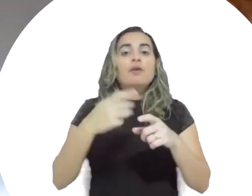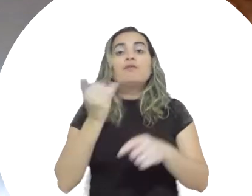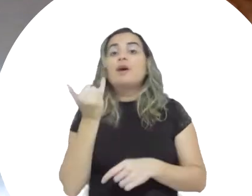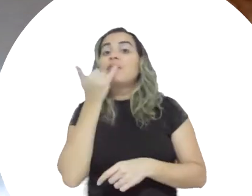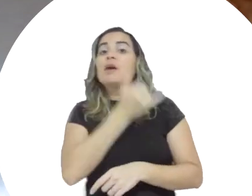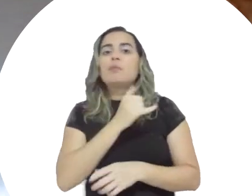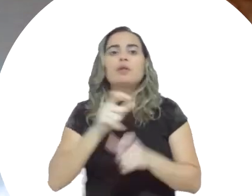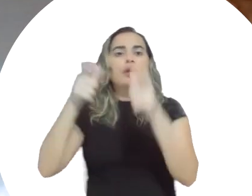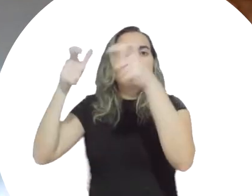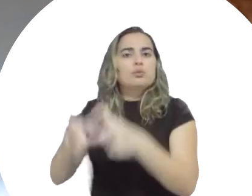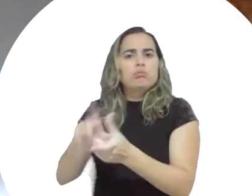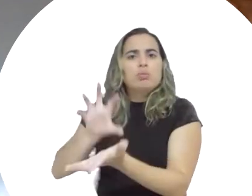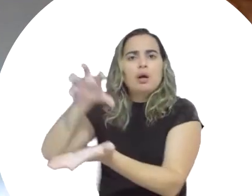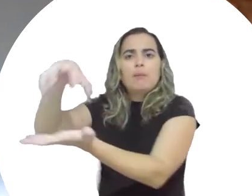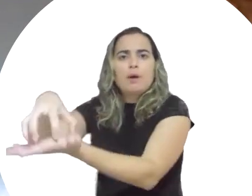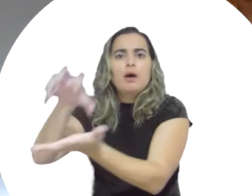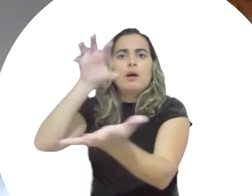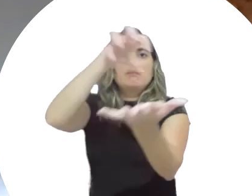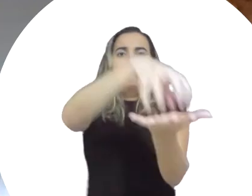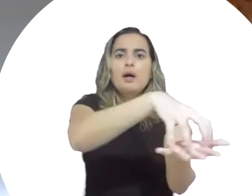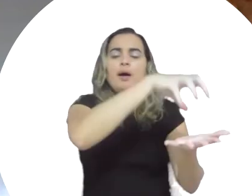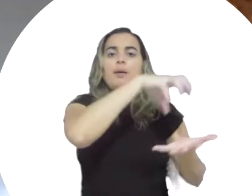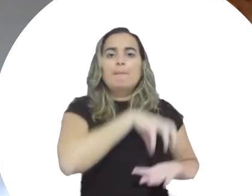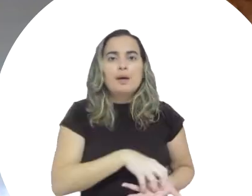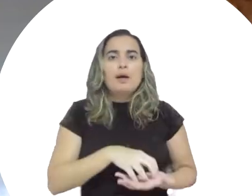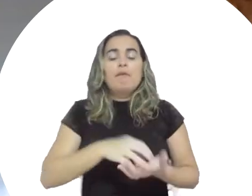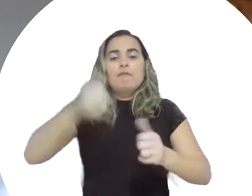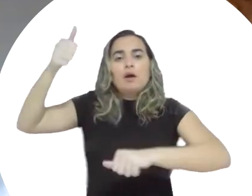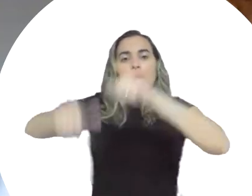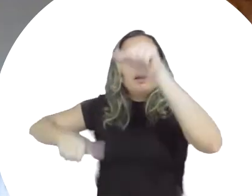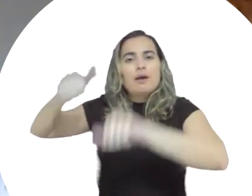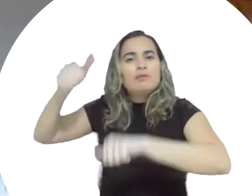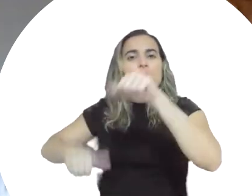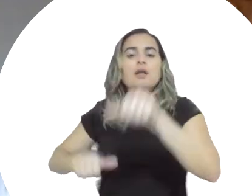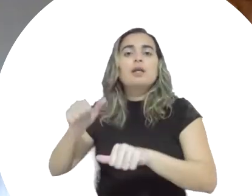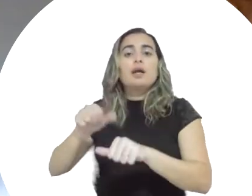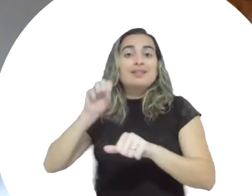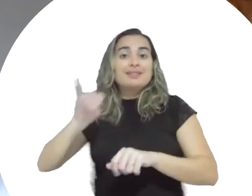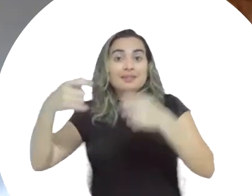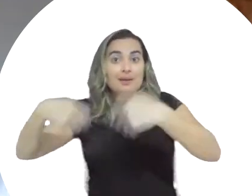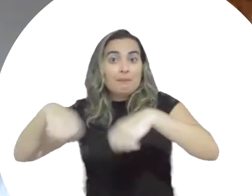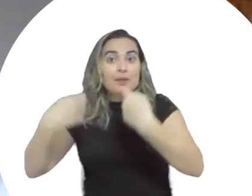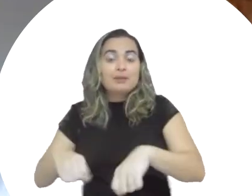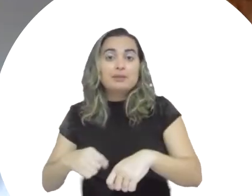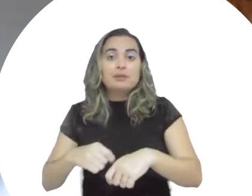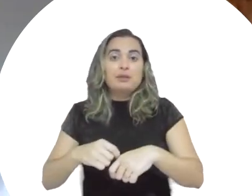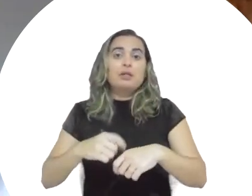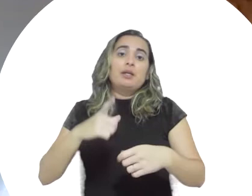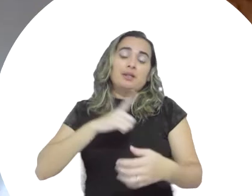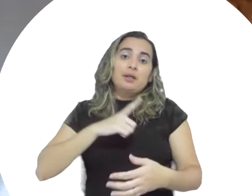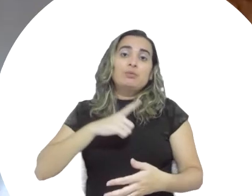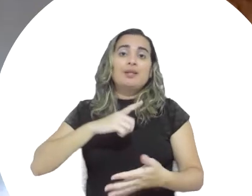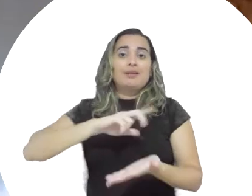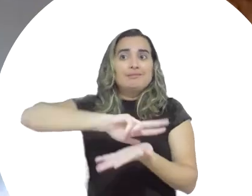Porque a zona eleitoral, quando ela recebe aquele pedido de inscrição, ela tem que fazer uma análise. Então, se ele estiver dentro